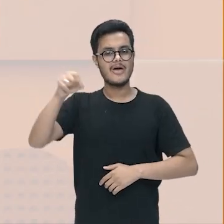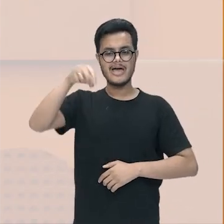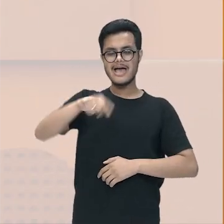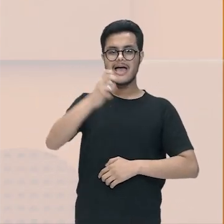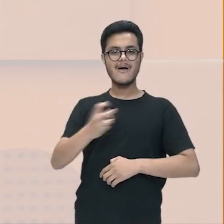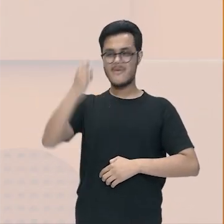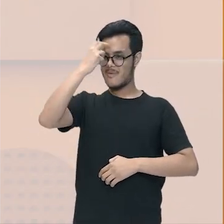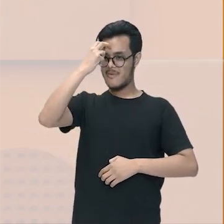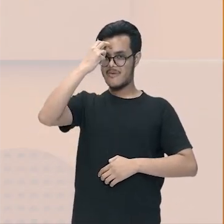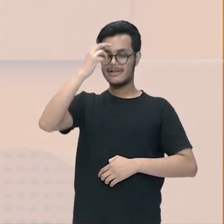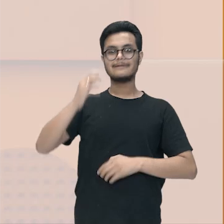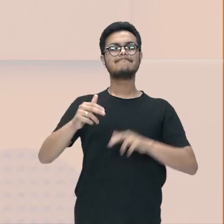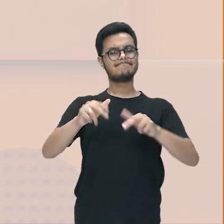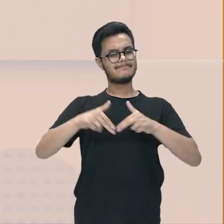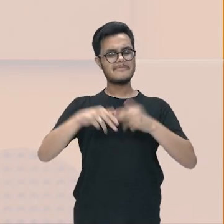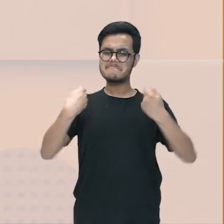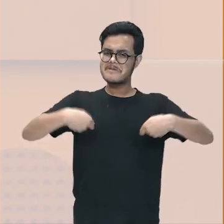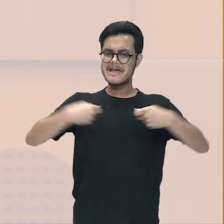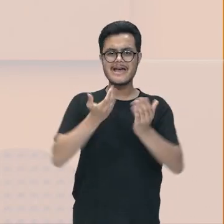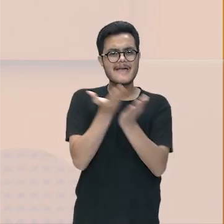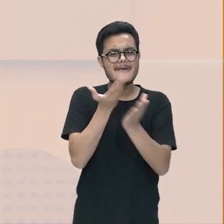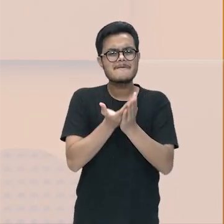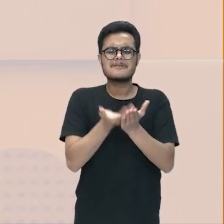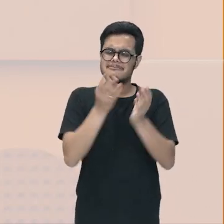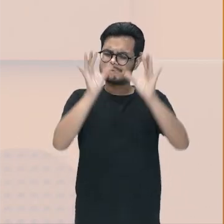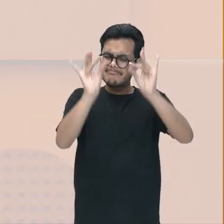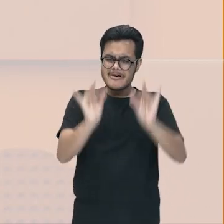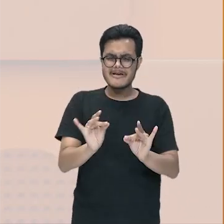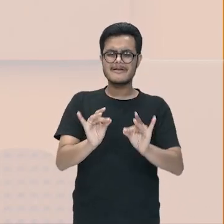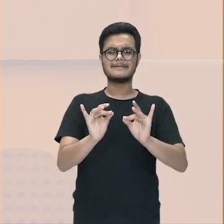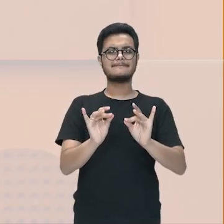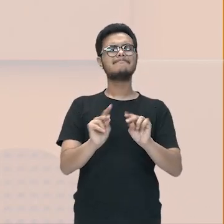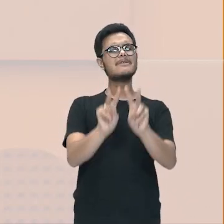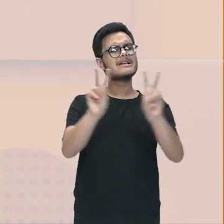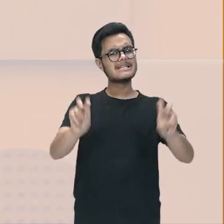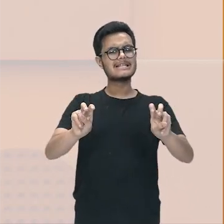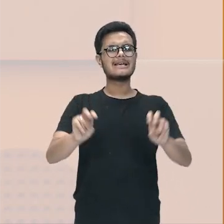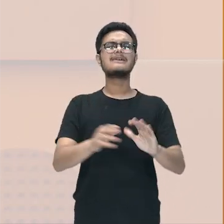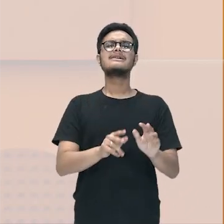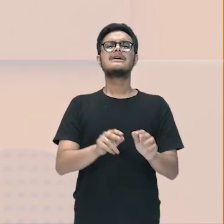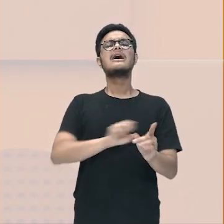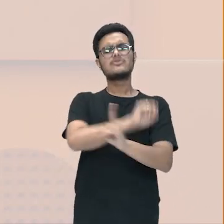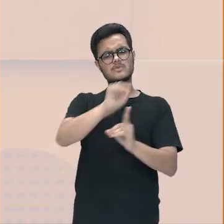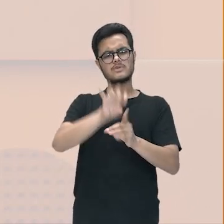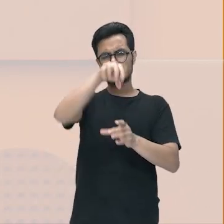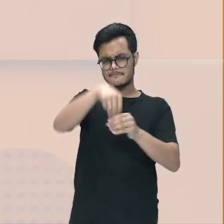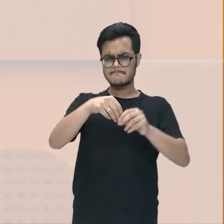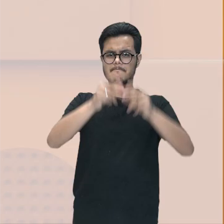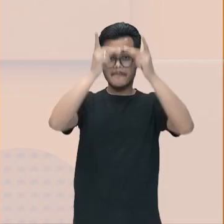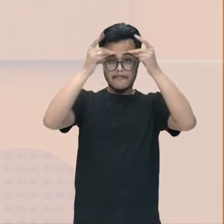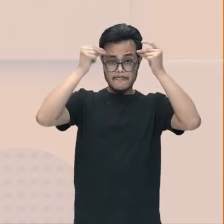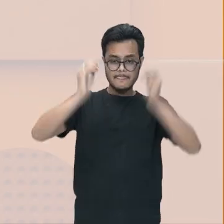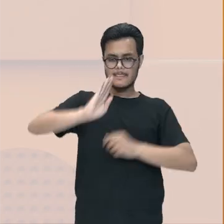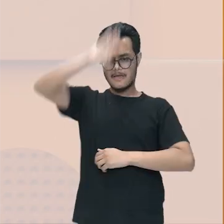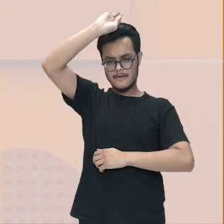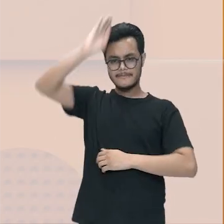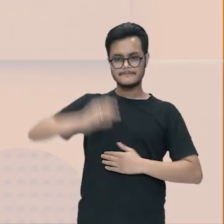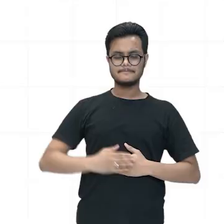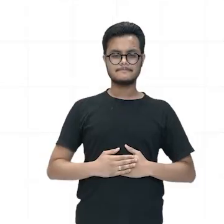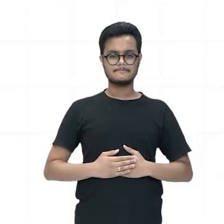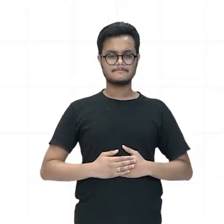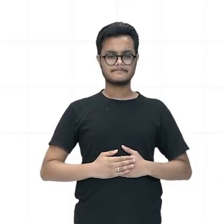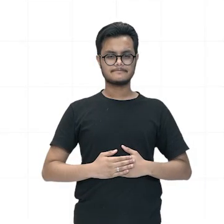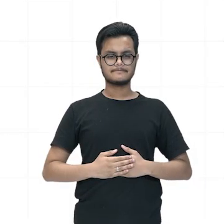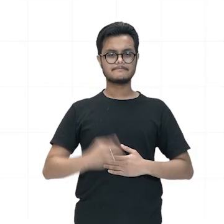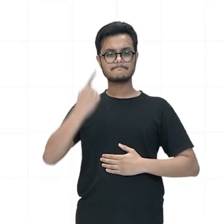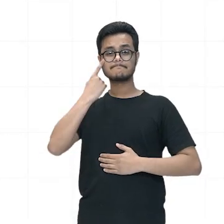isso que a gente precisa, então, estudar, nos aprofundar em alguns assuntos, então, dessas sociedades que são muito interessantes. Acompanha ali